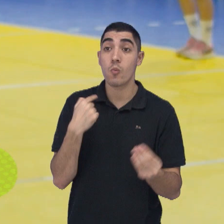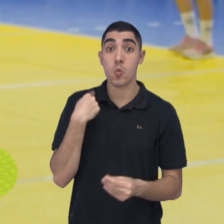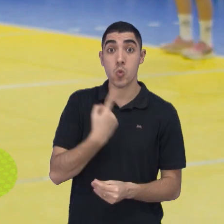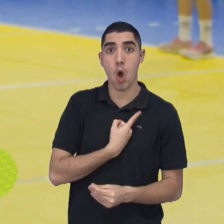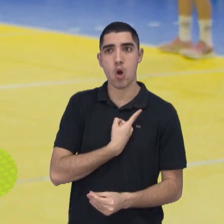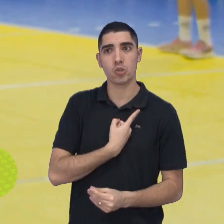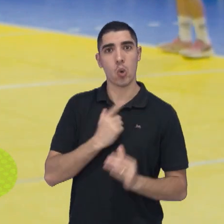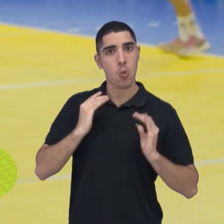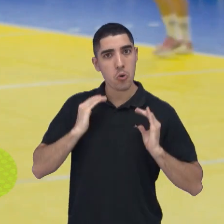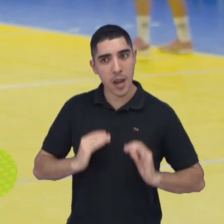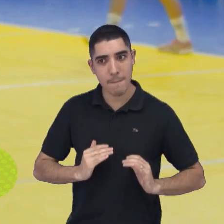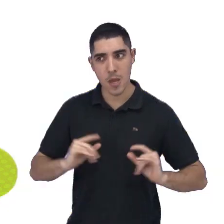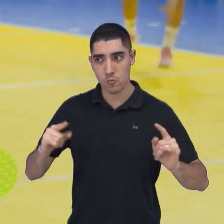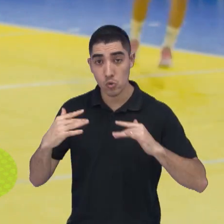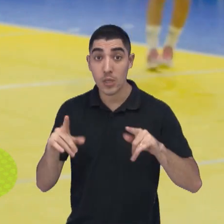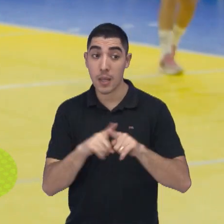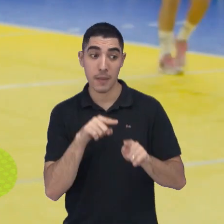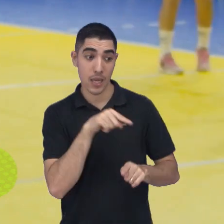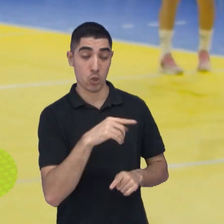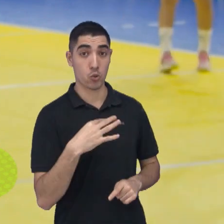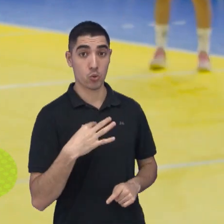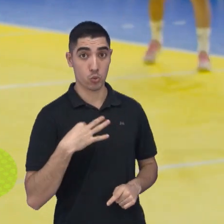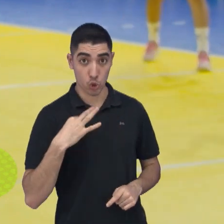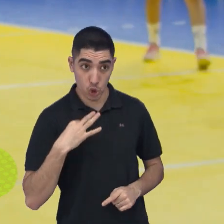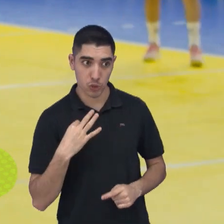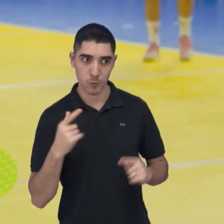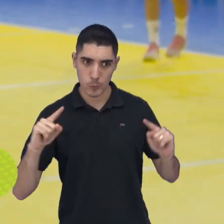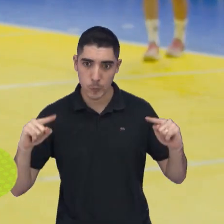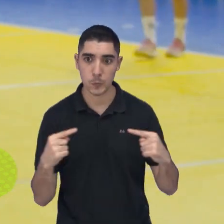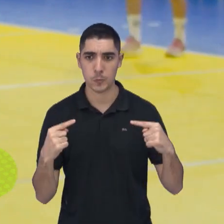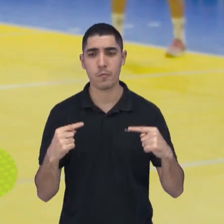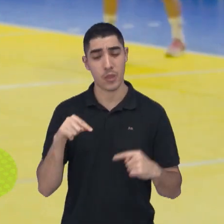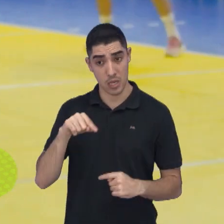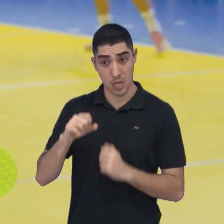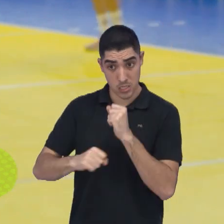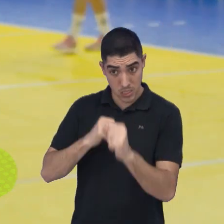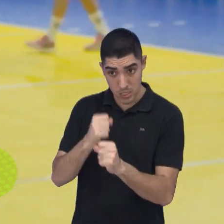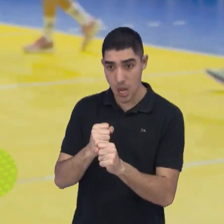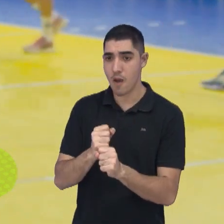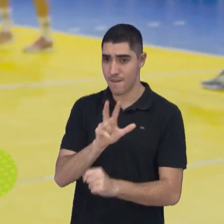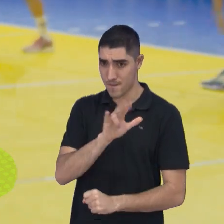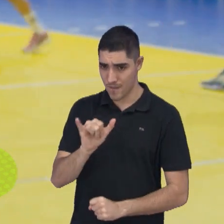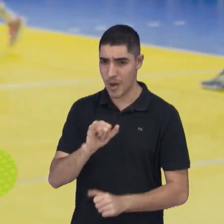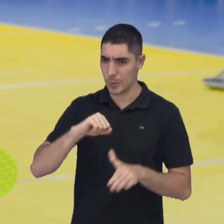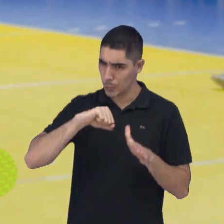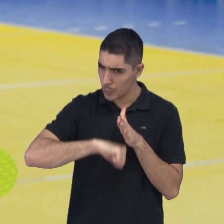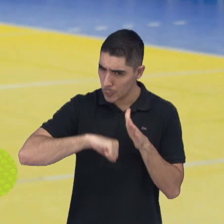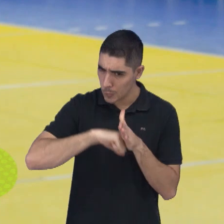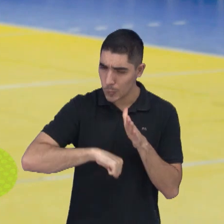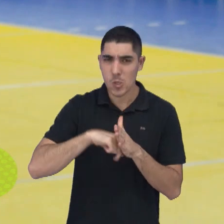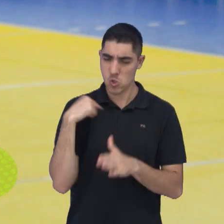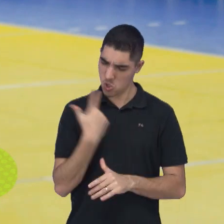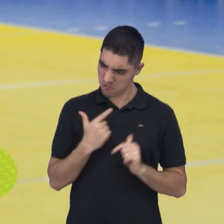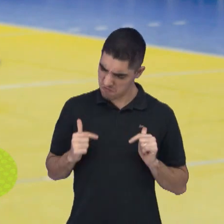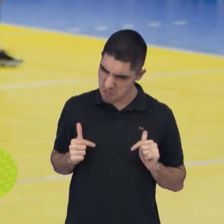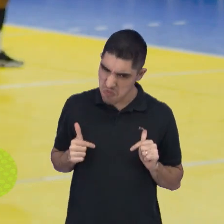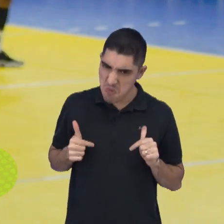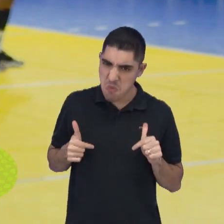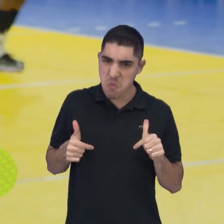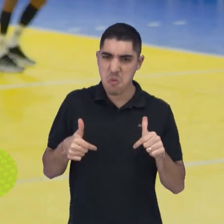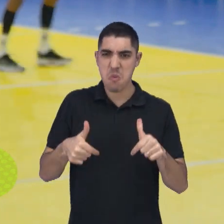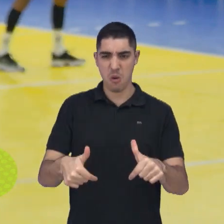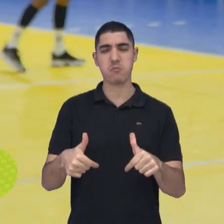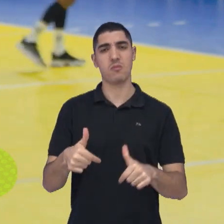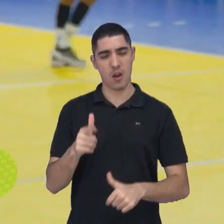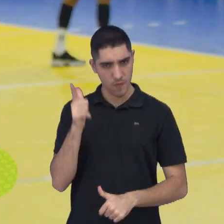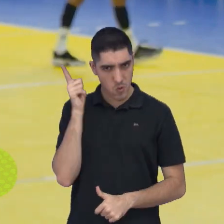e, obviamente, do que os adversários vão apresentar. Não é um ano, é uma temporada de muita luta e que a gente vai deixar tudo que a gente tem em quadra e eu tenho certeza que